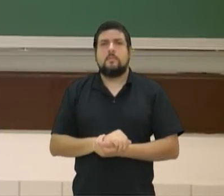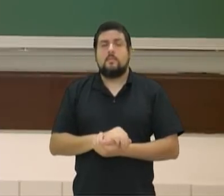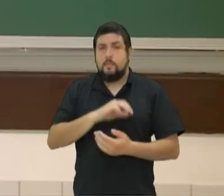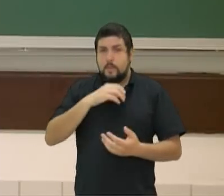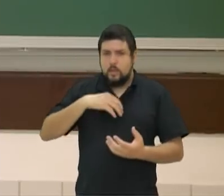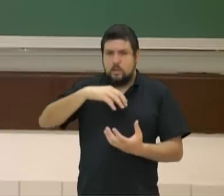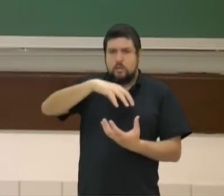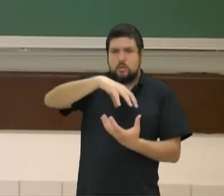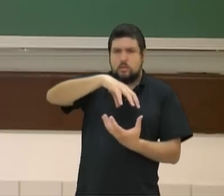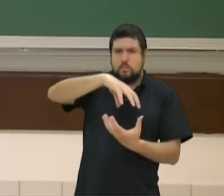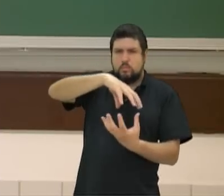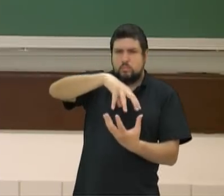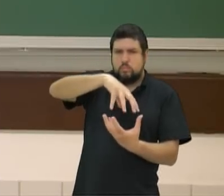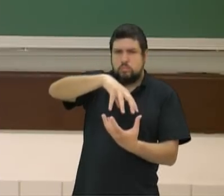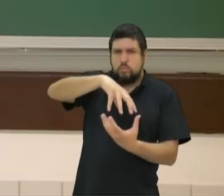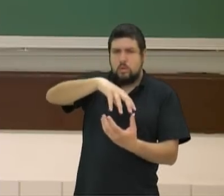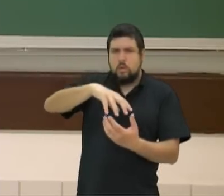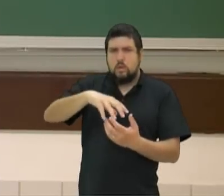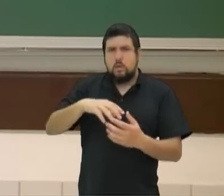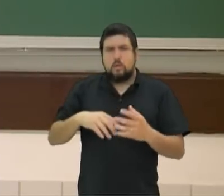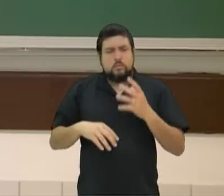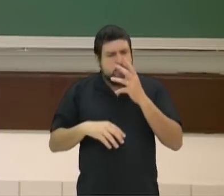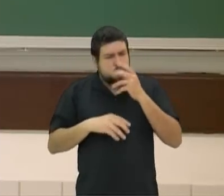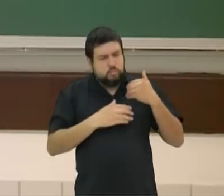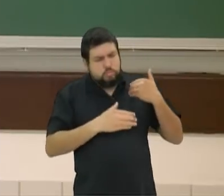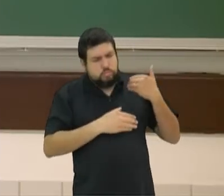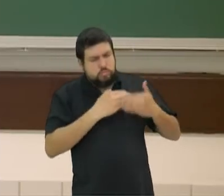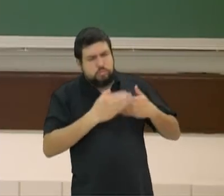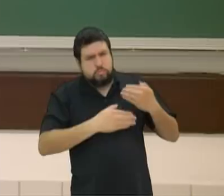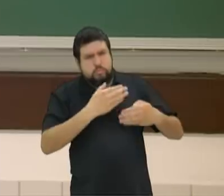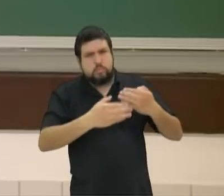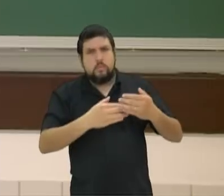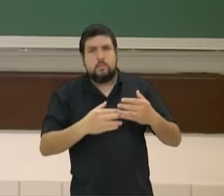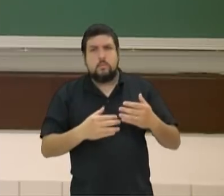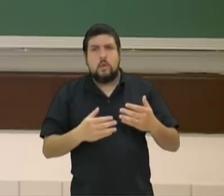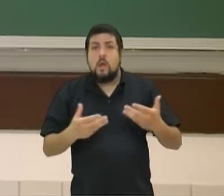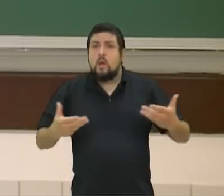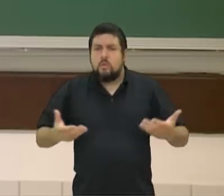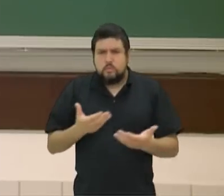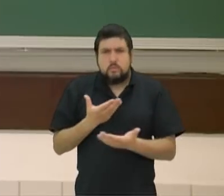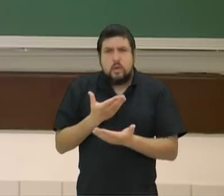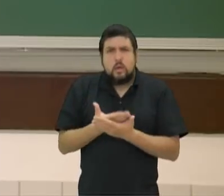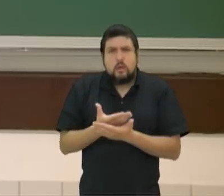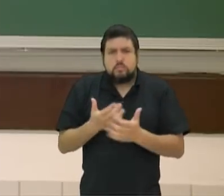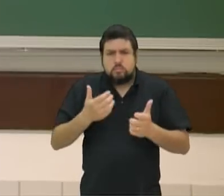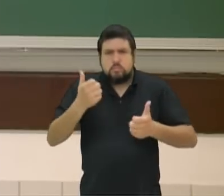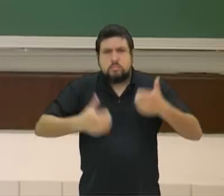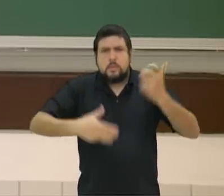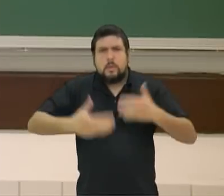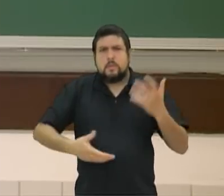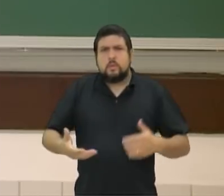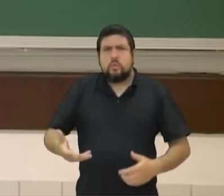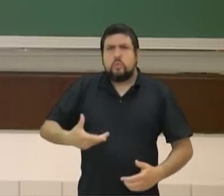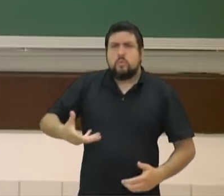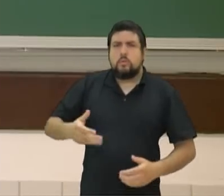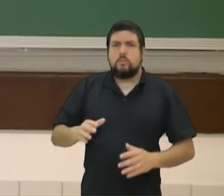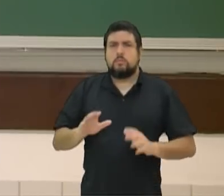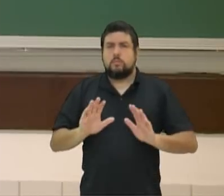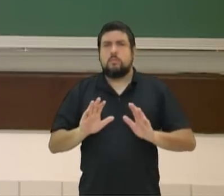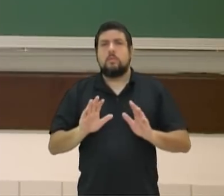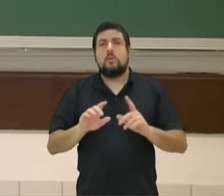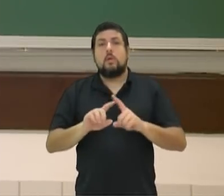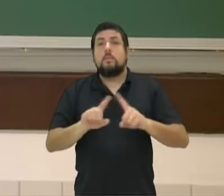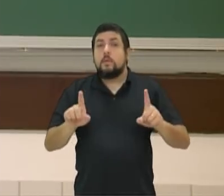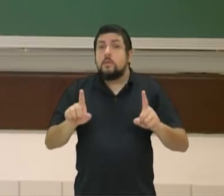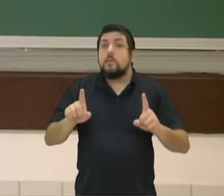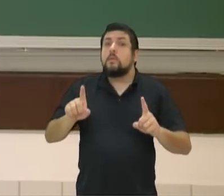acontecer. E eu te contar tudo isso aqui em uma aulinha, talvez não esclareça todos os detalhes. Então, esse filme é bem bacana, porque